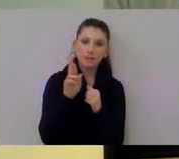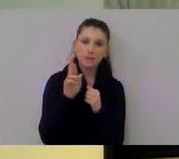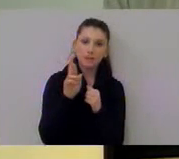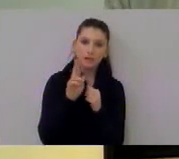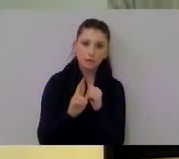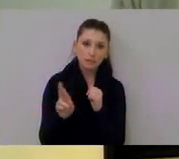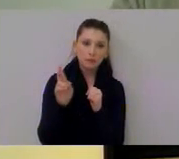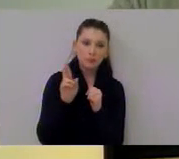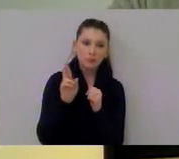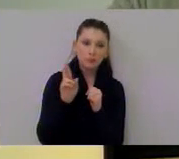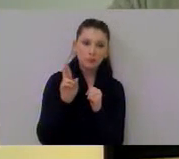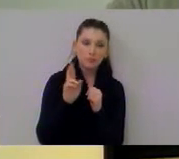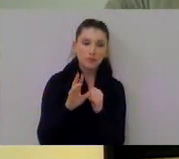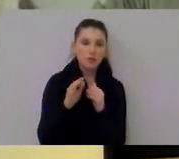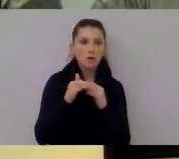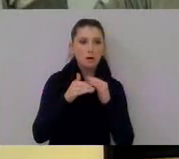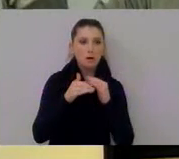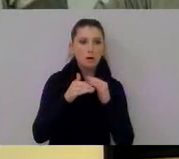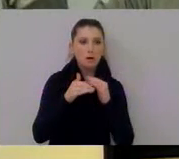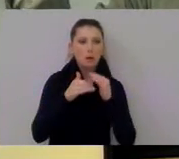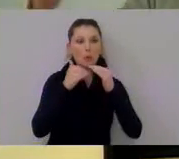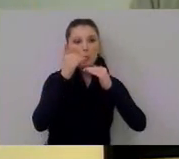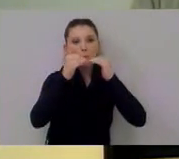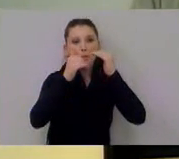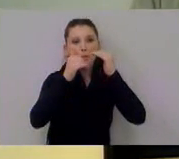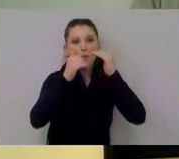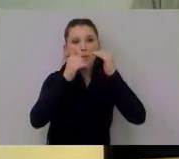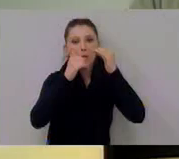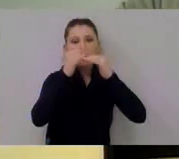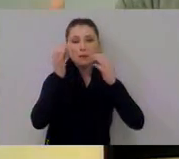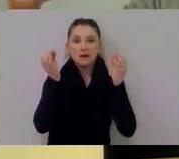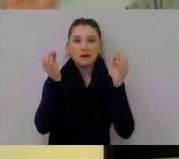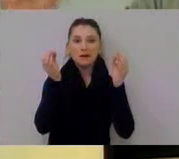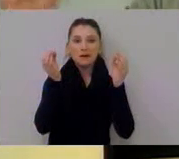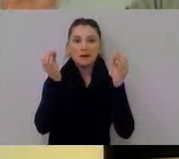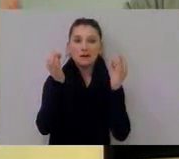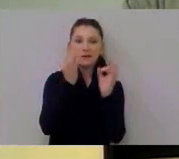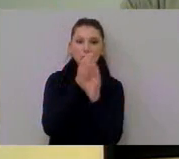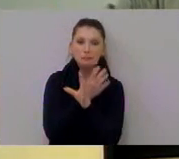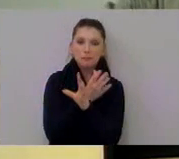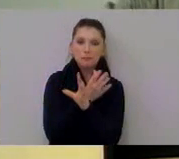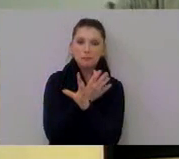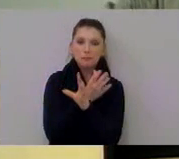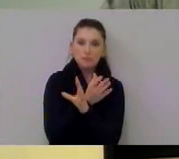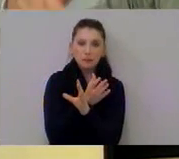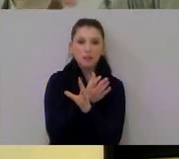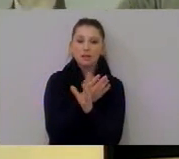inacabadas, quantas acabadas e não